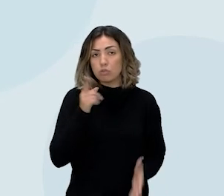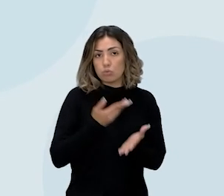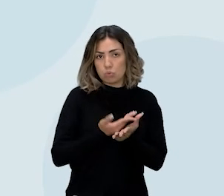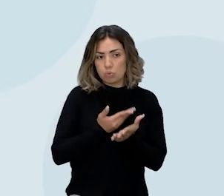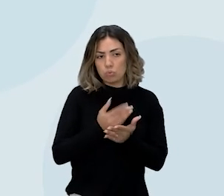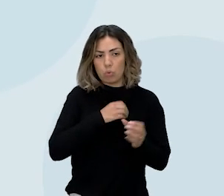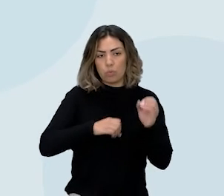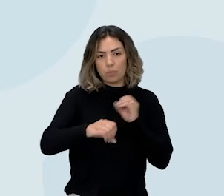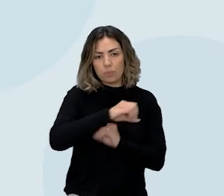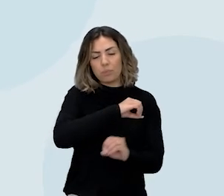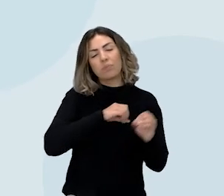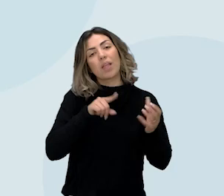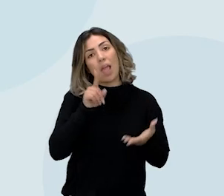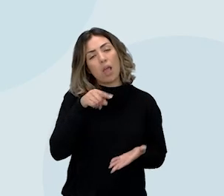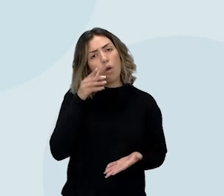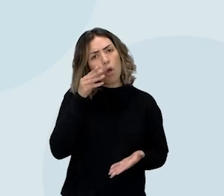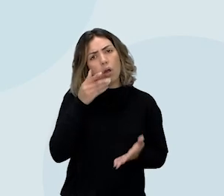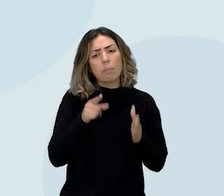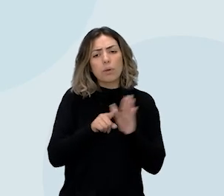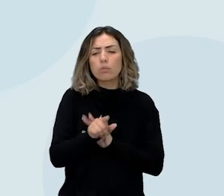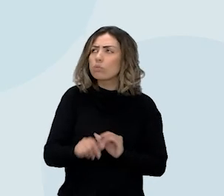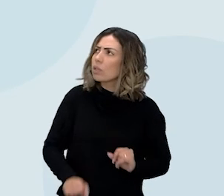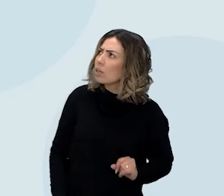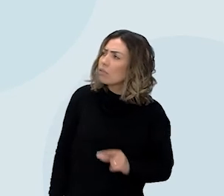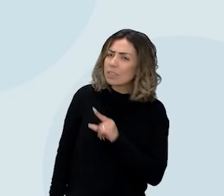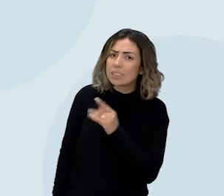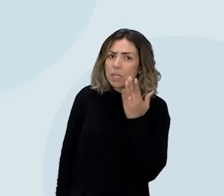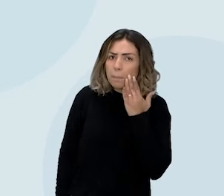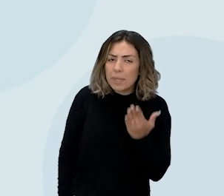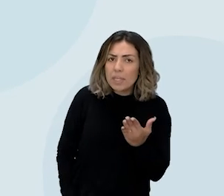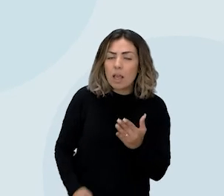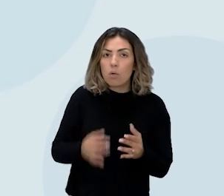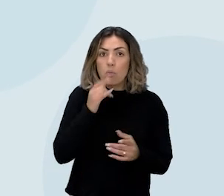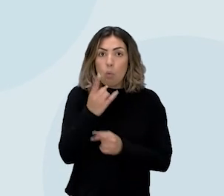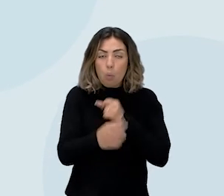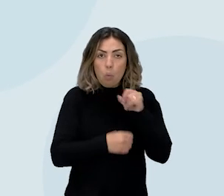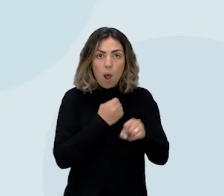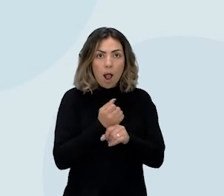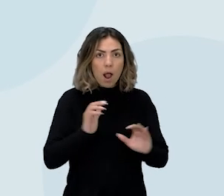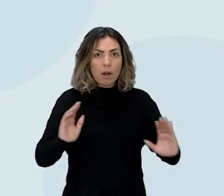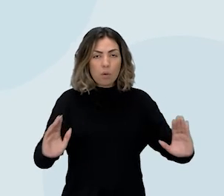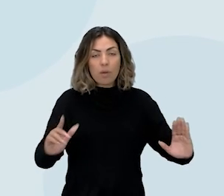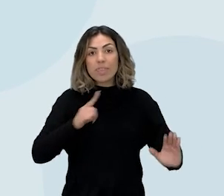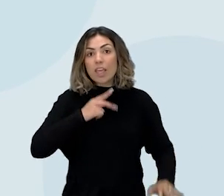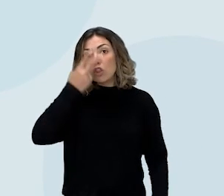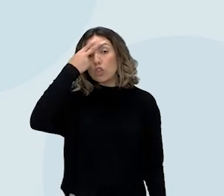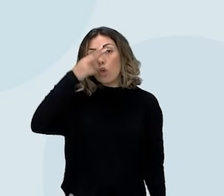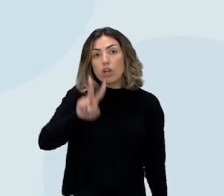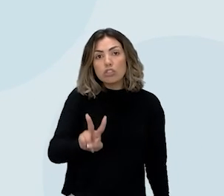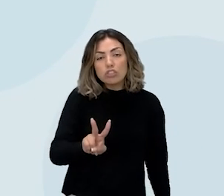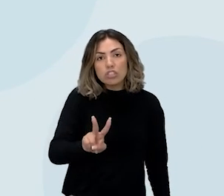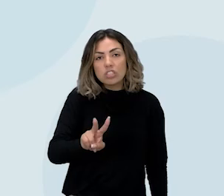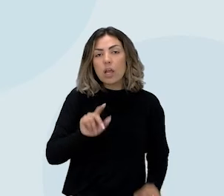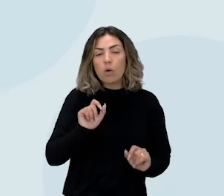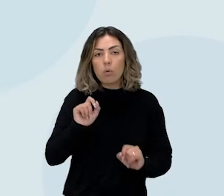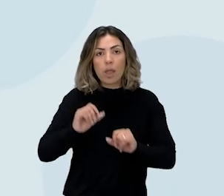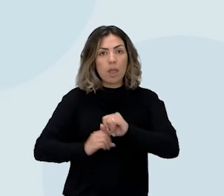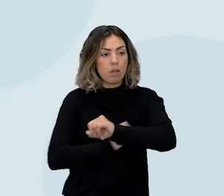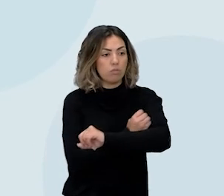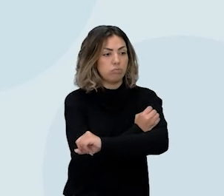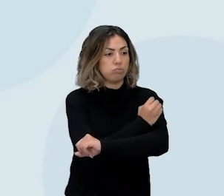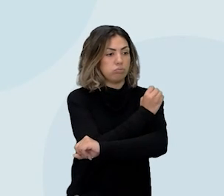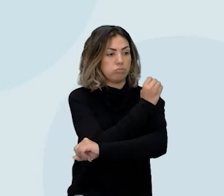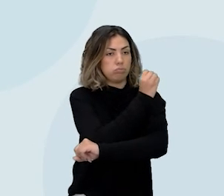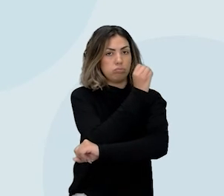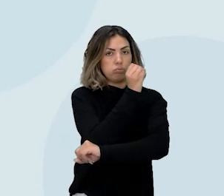foi essa curiosidade que eu falei. Você sabia que só tem 2 dias no ano que o Sol nasce exatamente no leste e se põe no oeste,